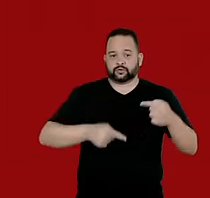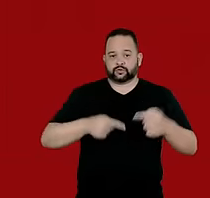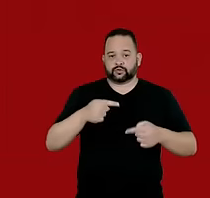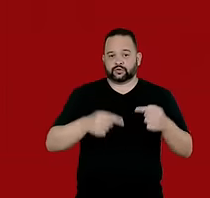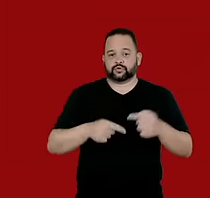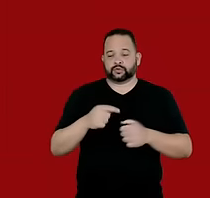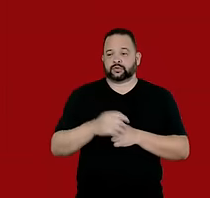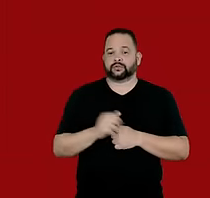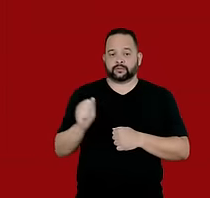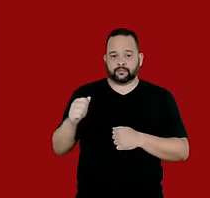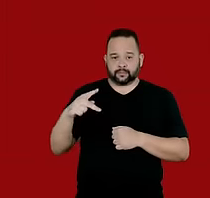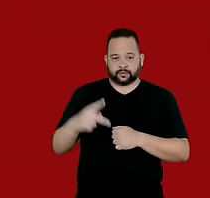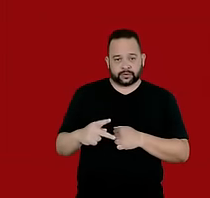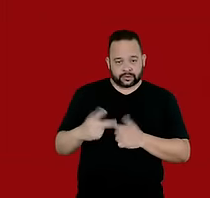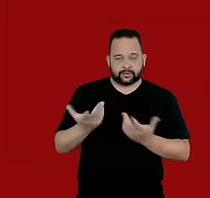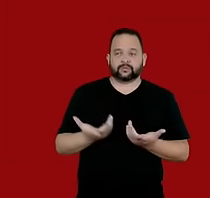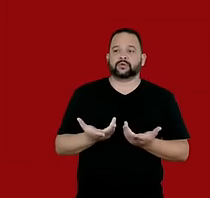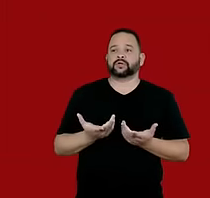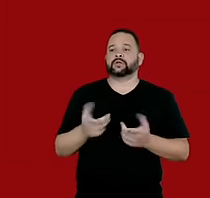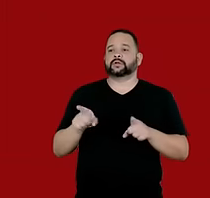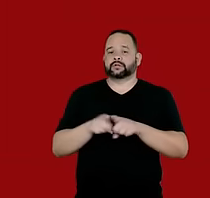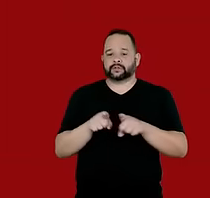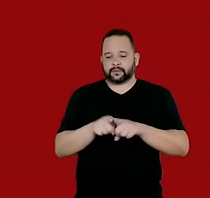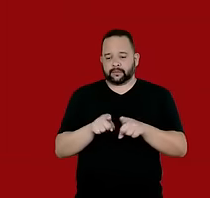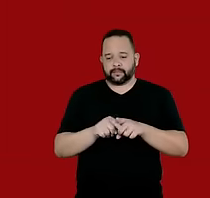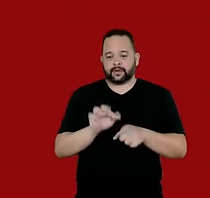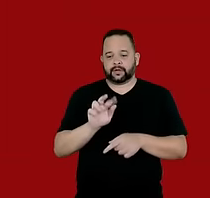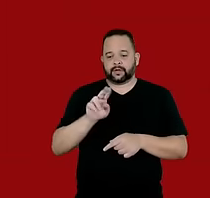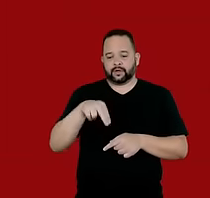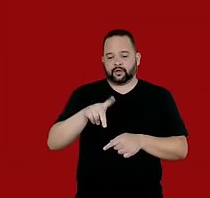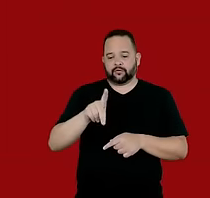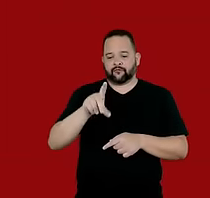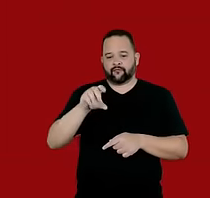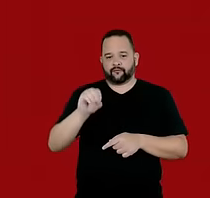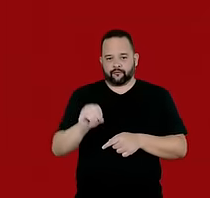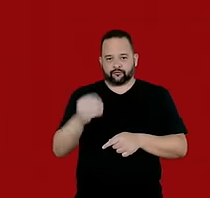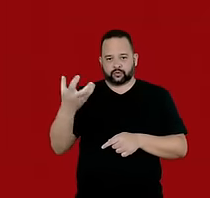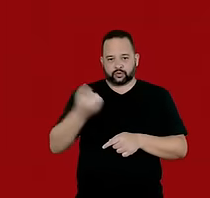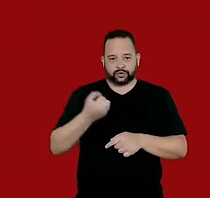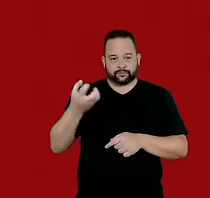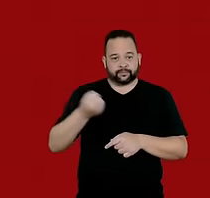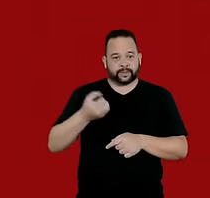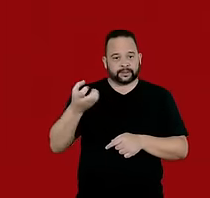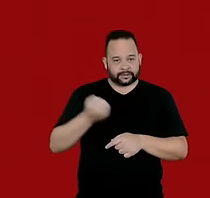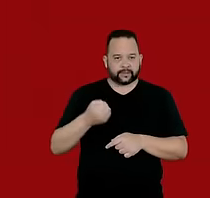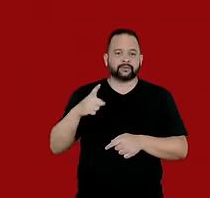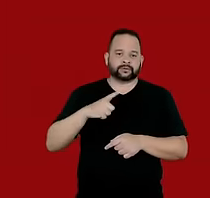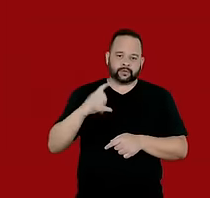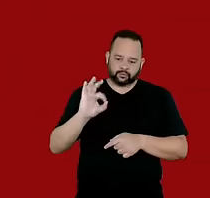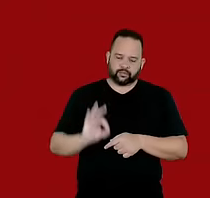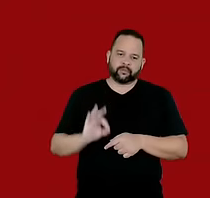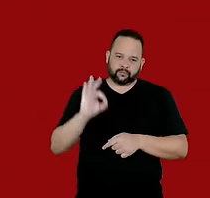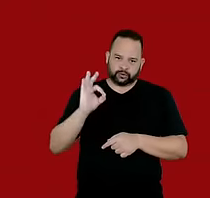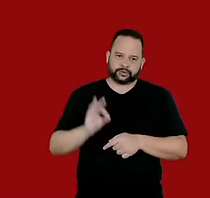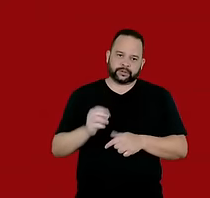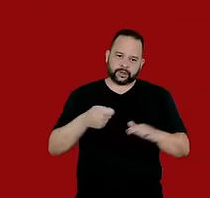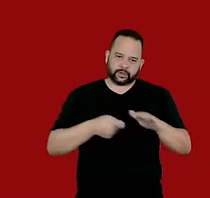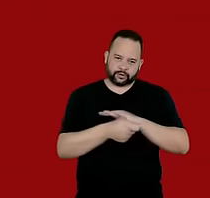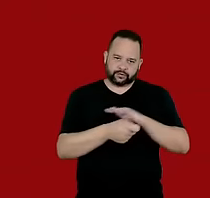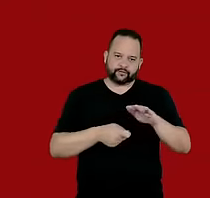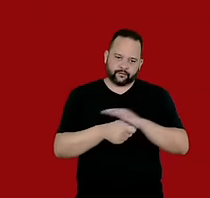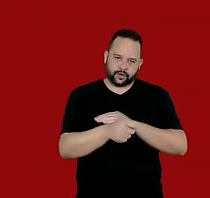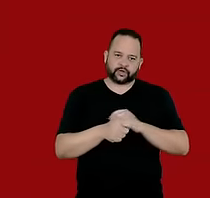nós dos dos fundos de pensão ele sempre tem uma parcela em renda variável E aí o nome do jogo também é